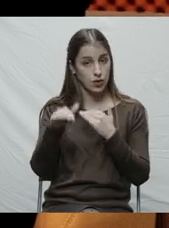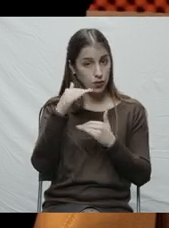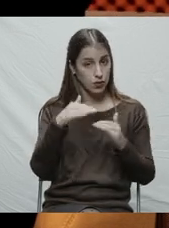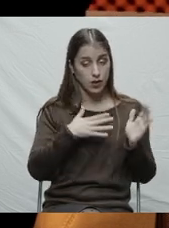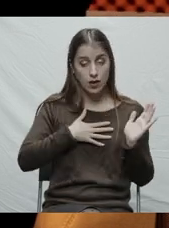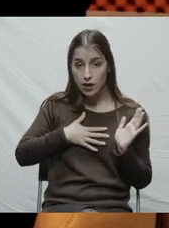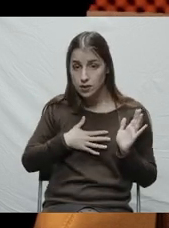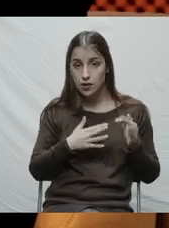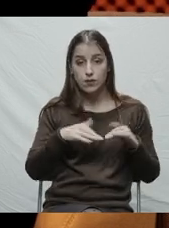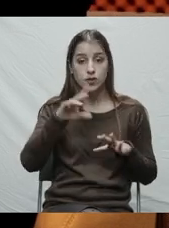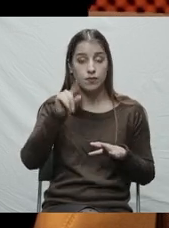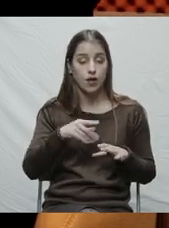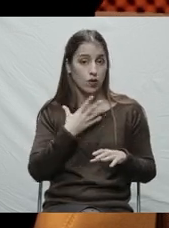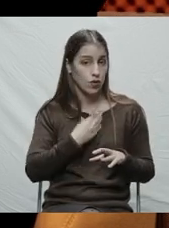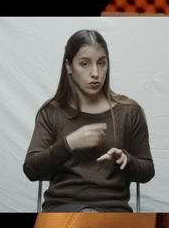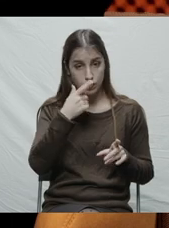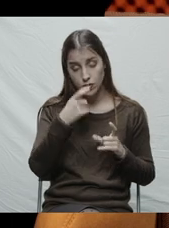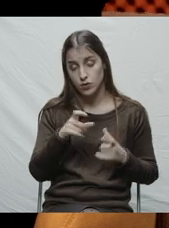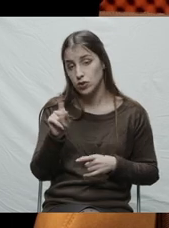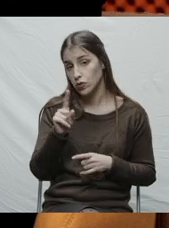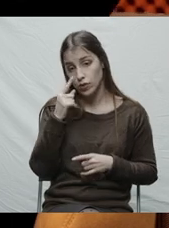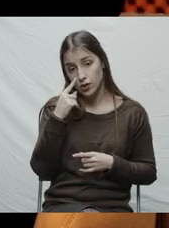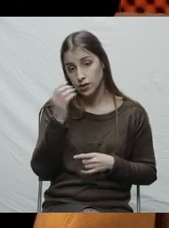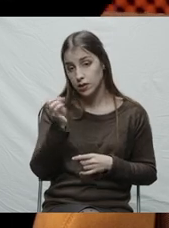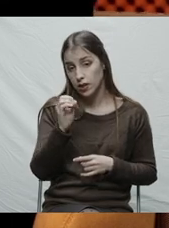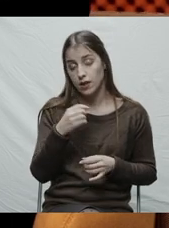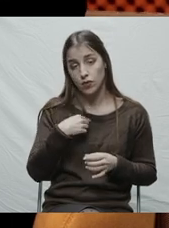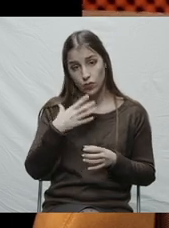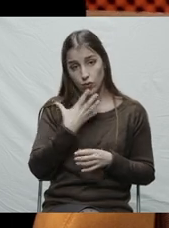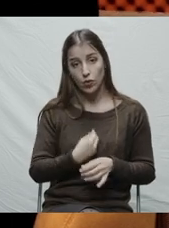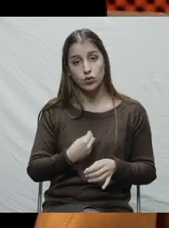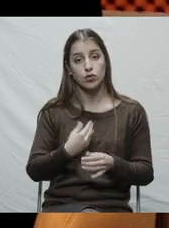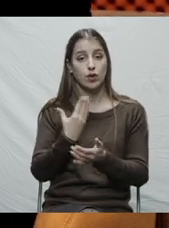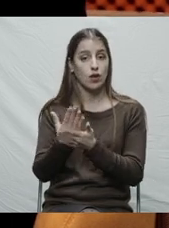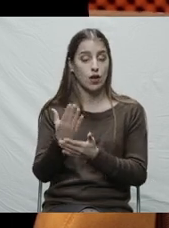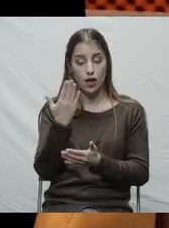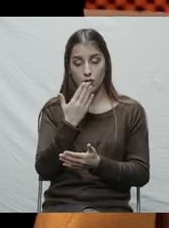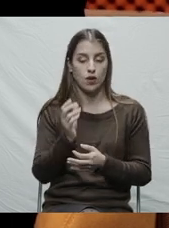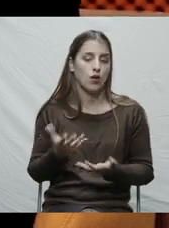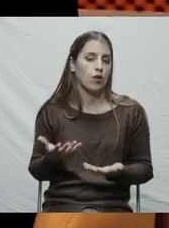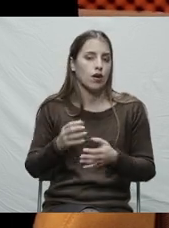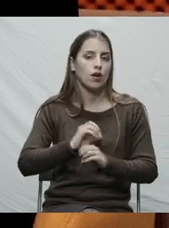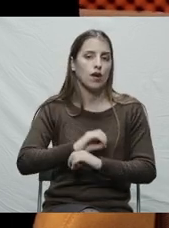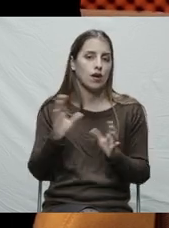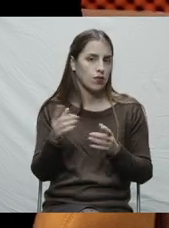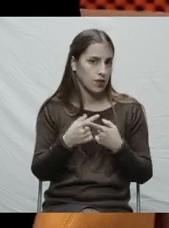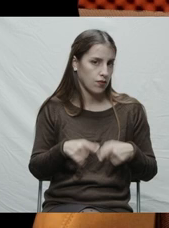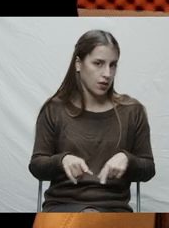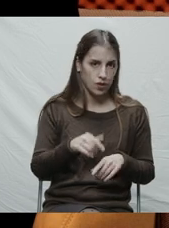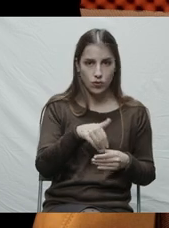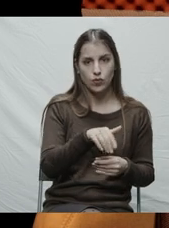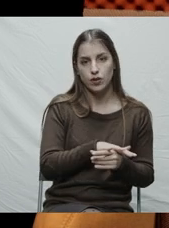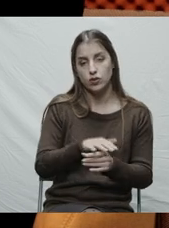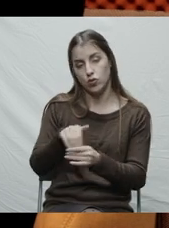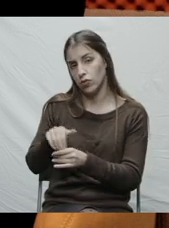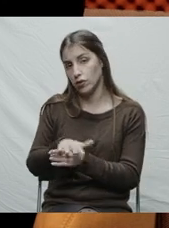também gosto muito de dar aulas a amadores ou pessoas que. E claro que preparo-me de maneira diferente para cada um desses contextos.